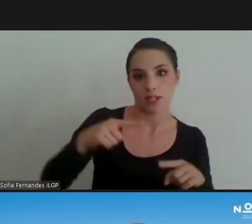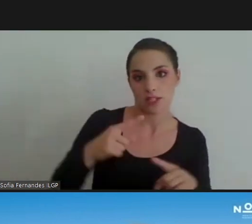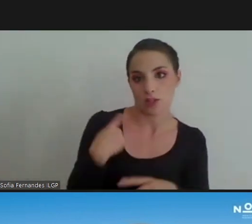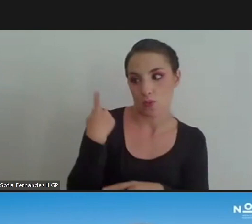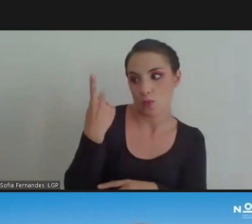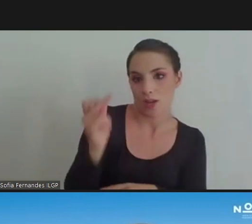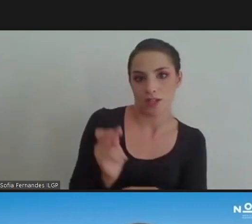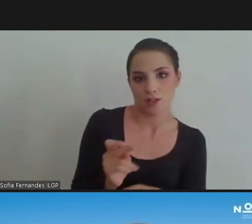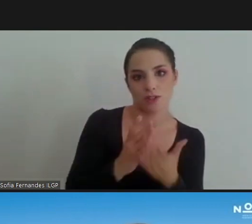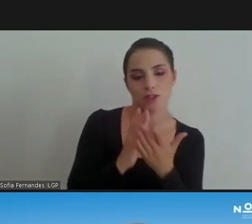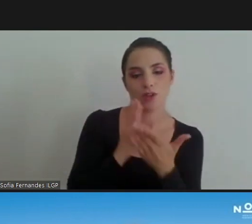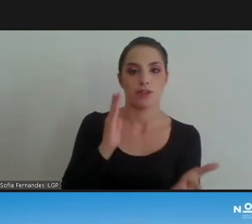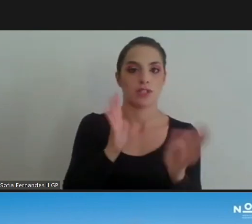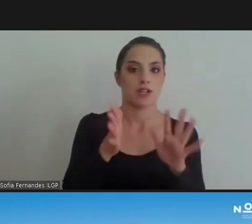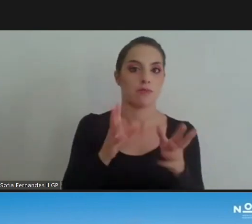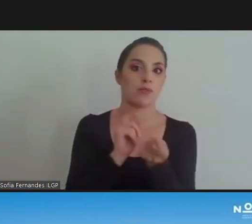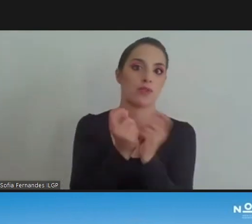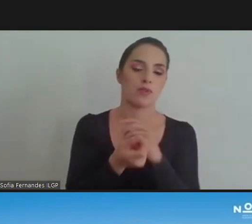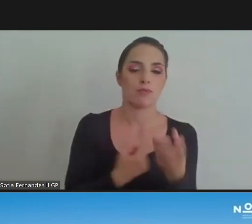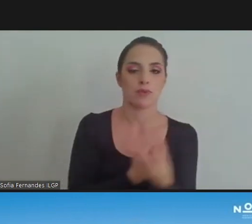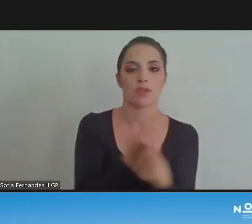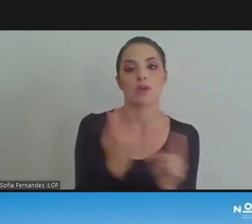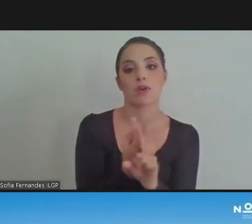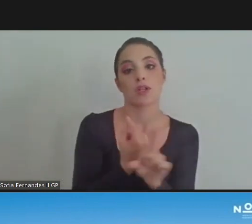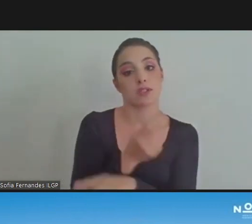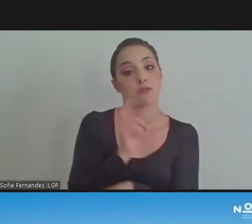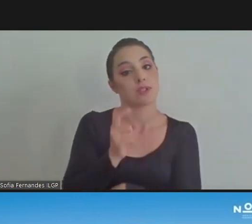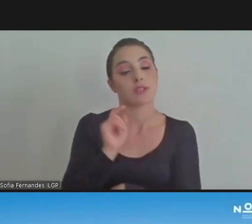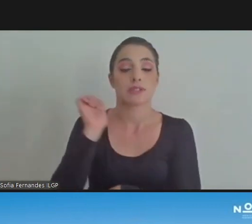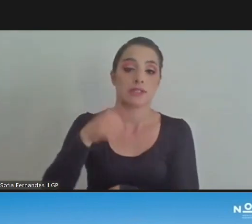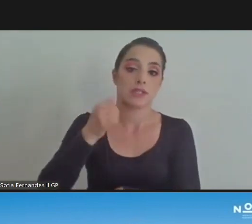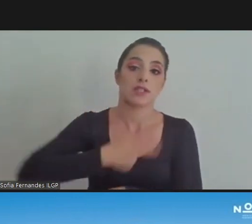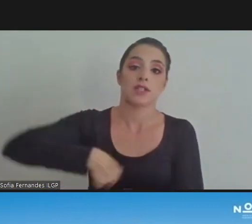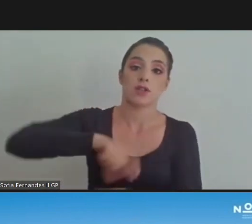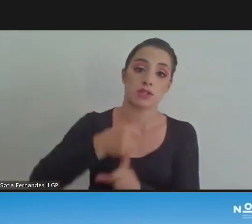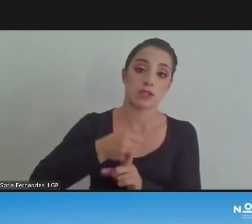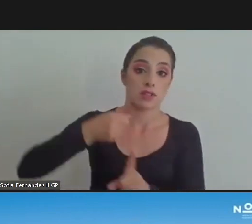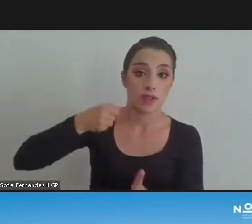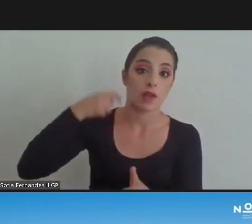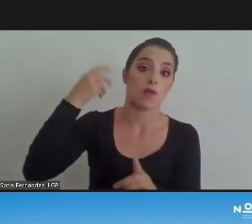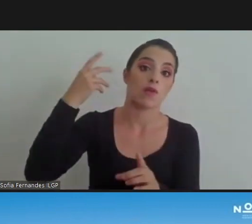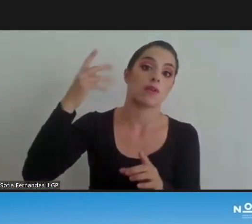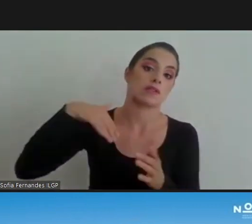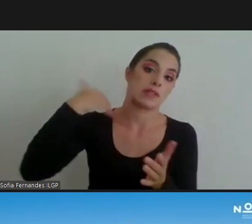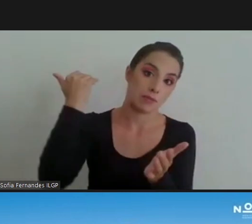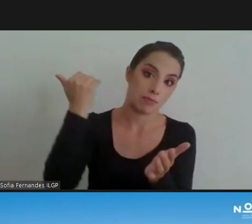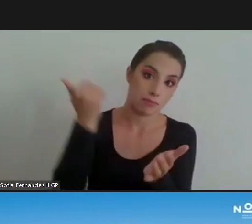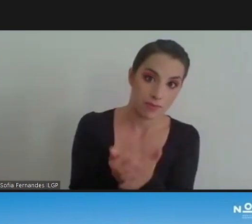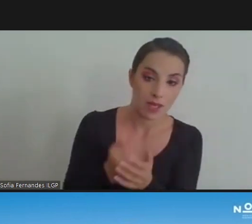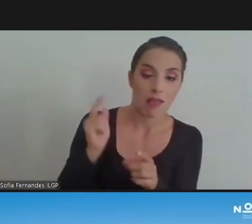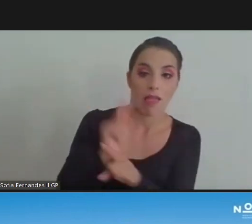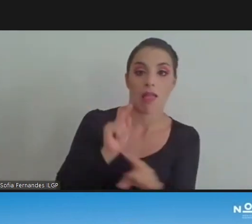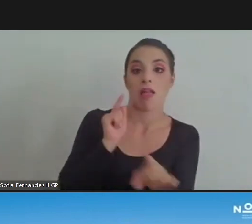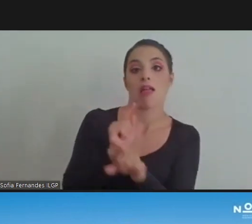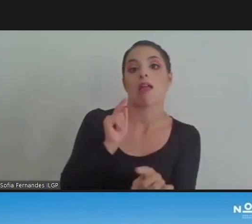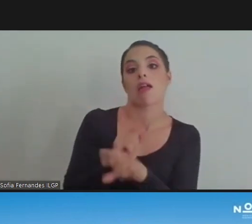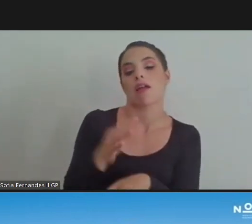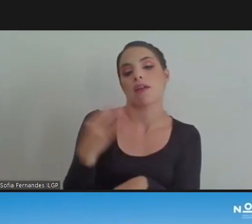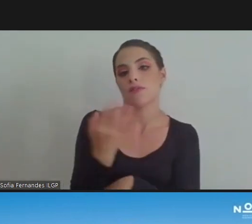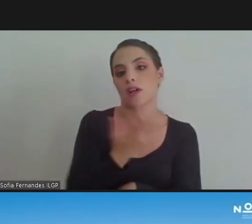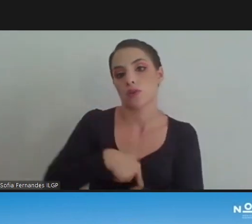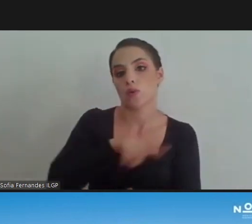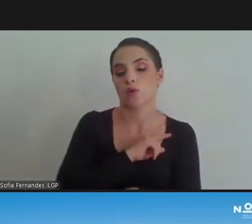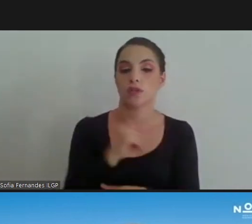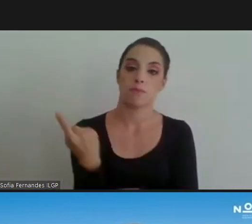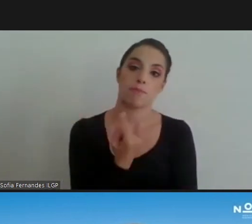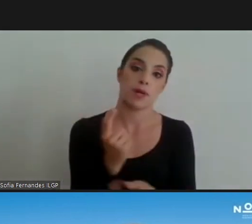tempo, e portanto sim, somos constantemente desafiados a inovar e sair da zona de conforto, e